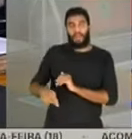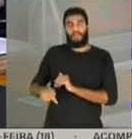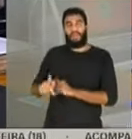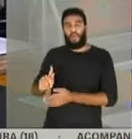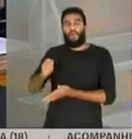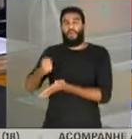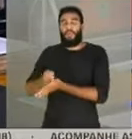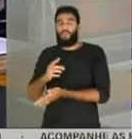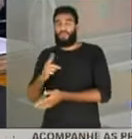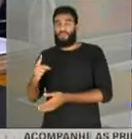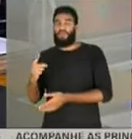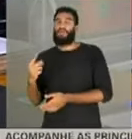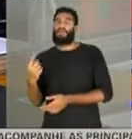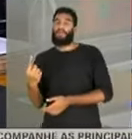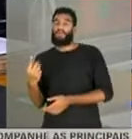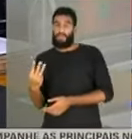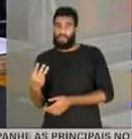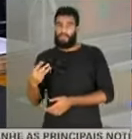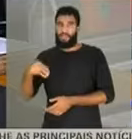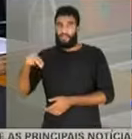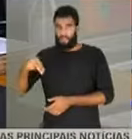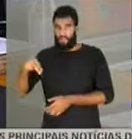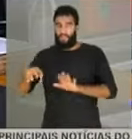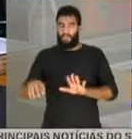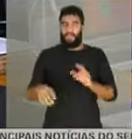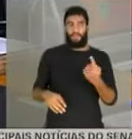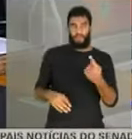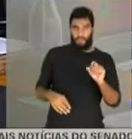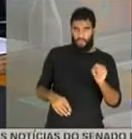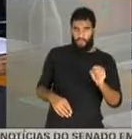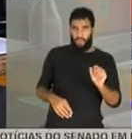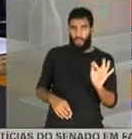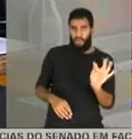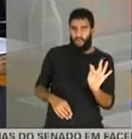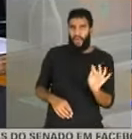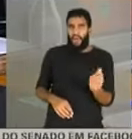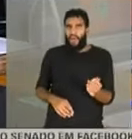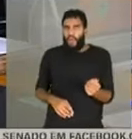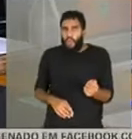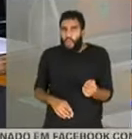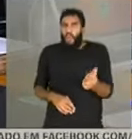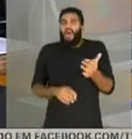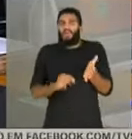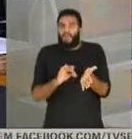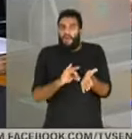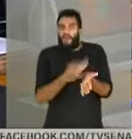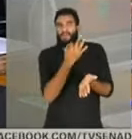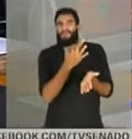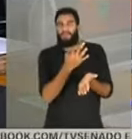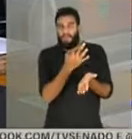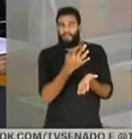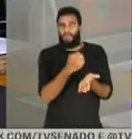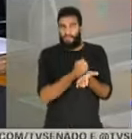de novembro, e no dia 18 de fevereiro, na boquinha de assinar o contrato,